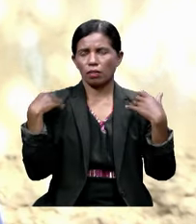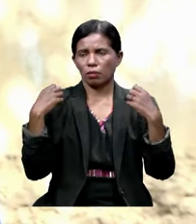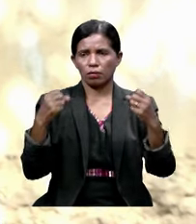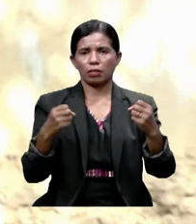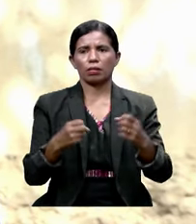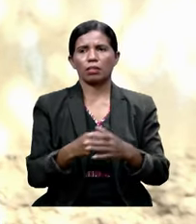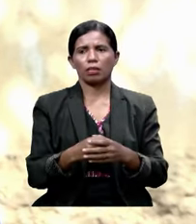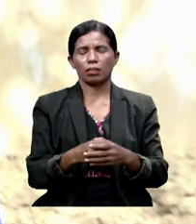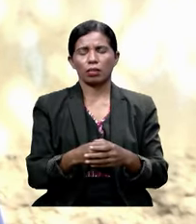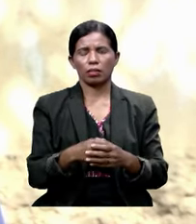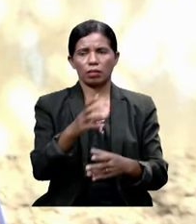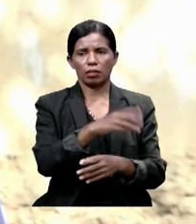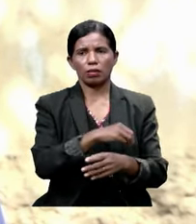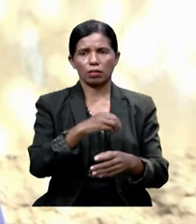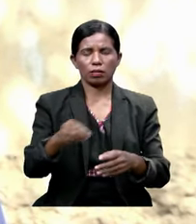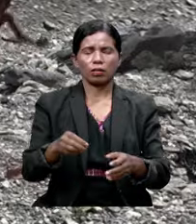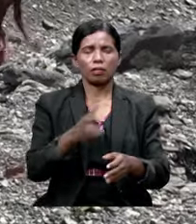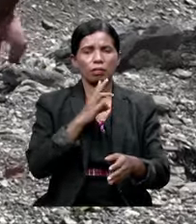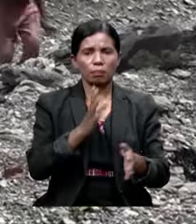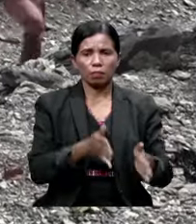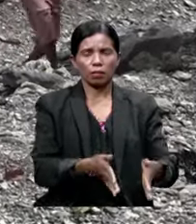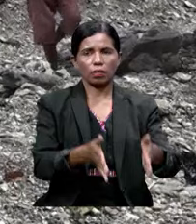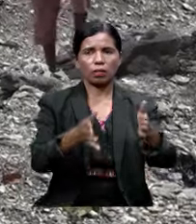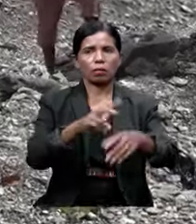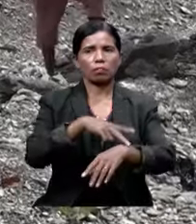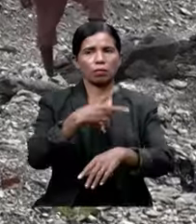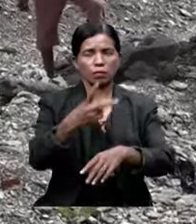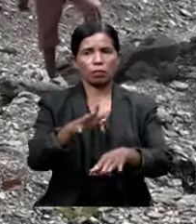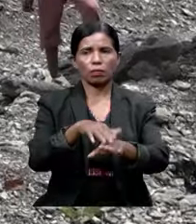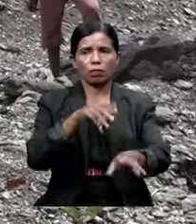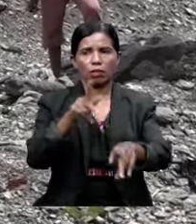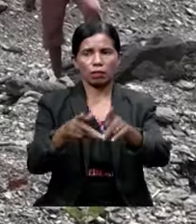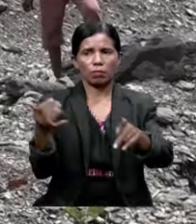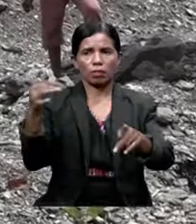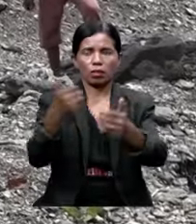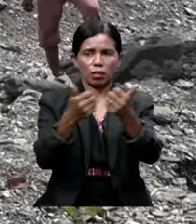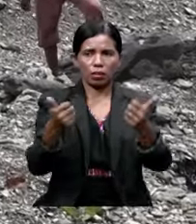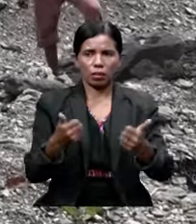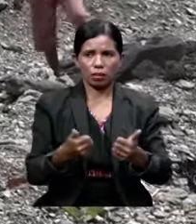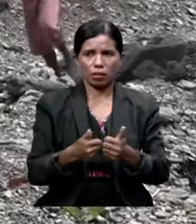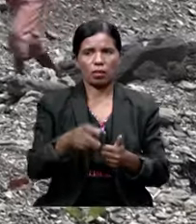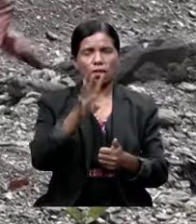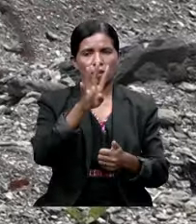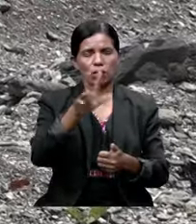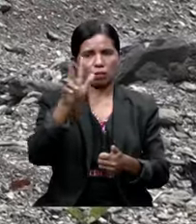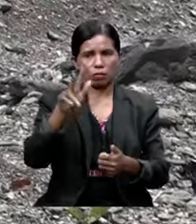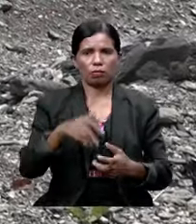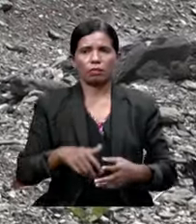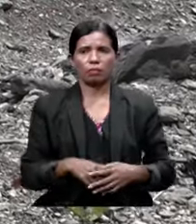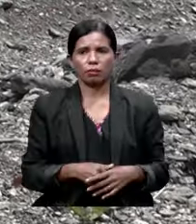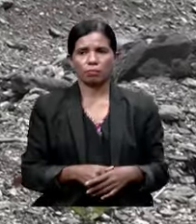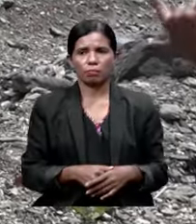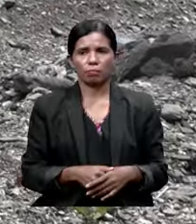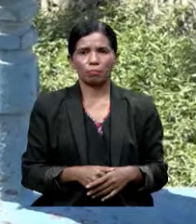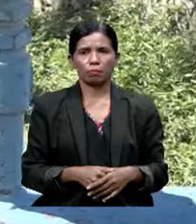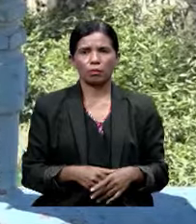maka paleta set drenase bak file hut kiran i afeta mos bakum dare sira partensi aldea hatul ene